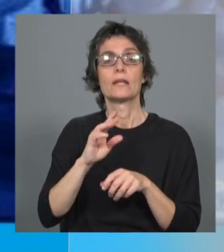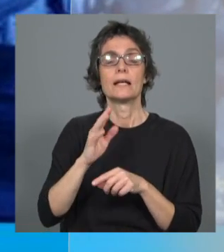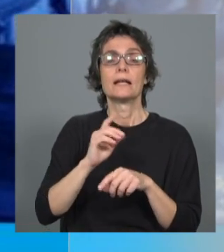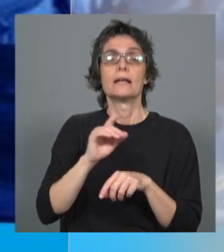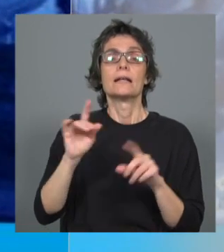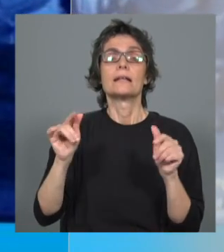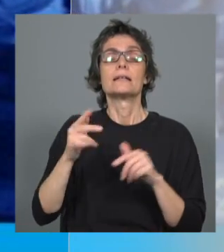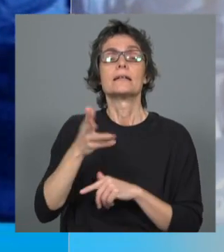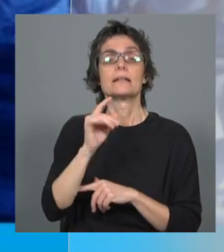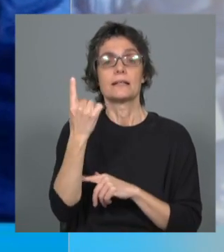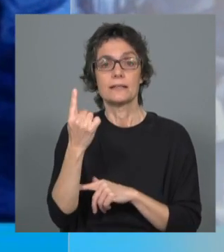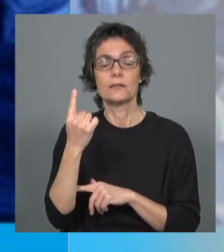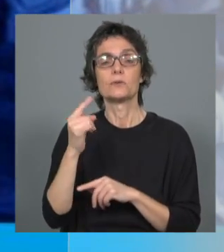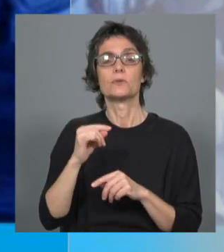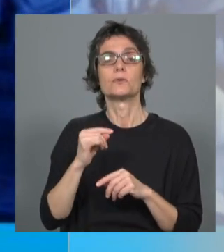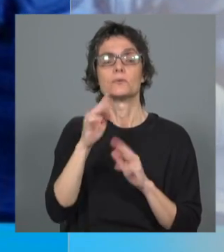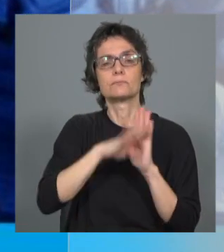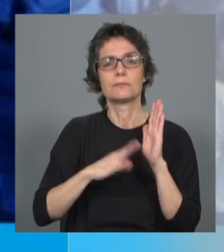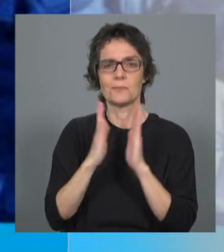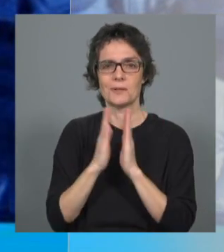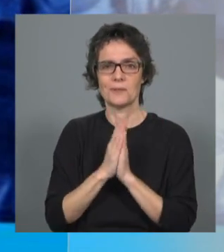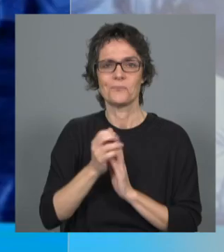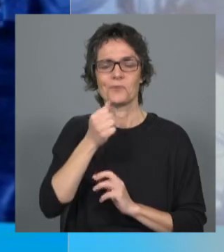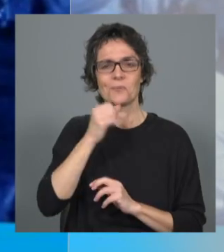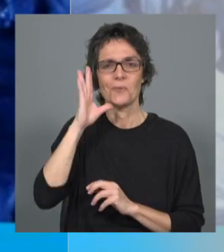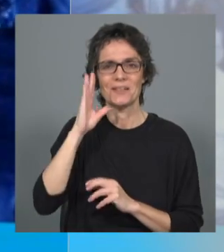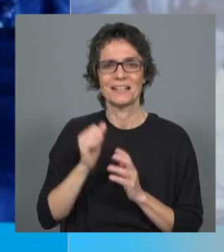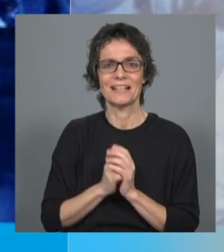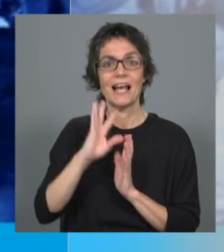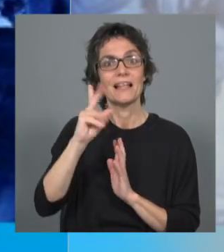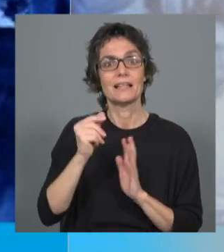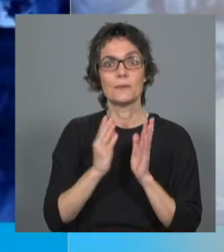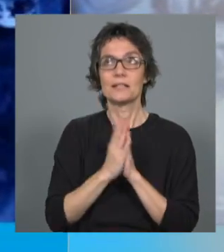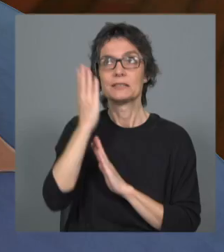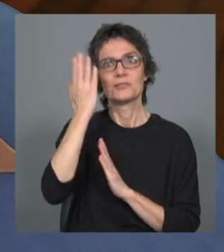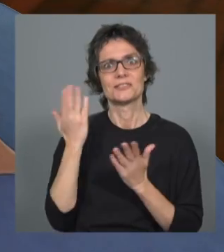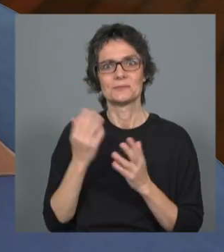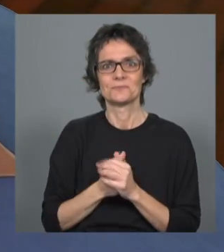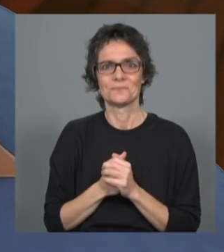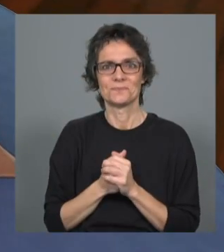edição rádio do programa Eclésia. Tenha então uma boa tarde e até amanhã, se Deus quiser.